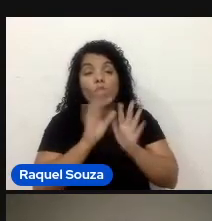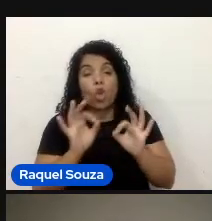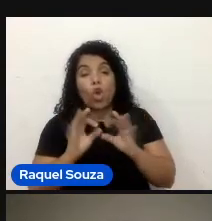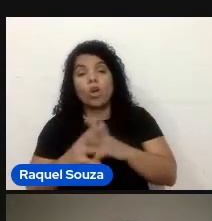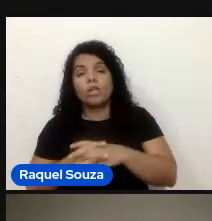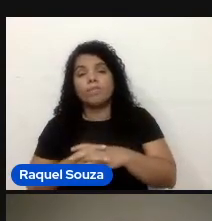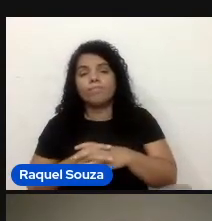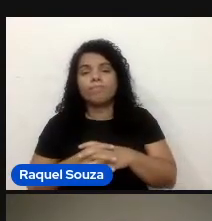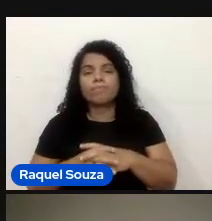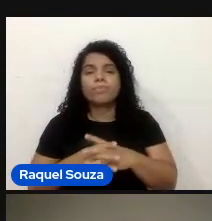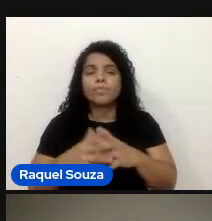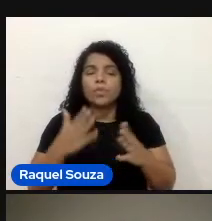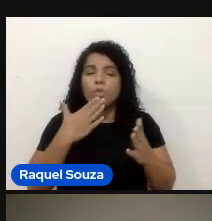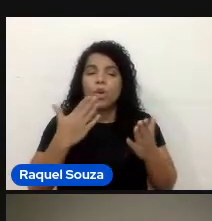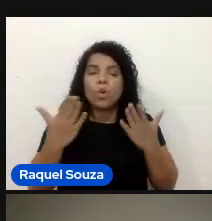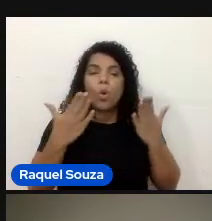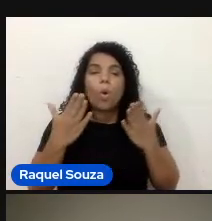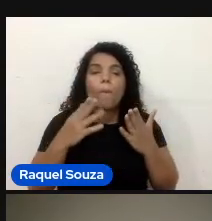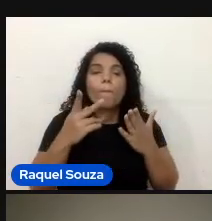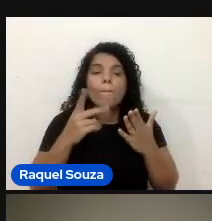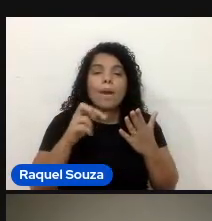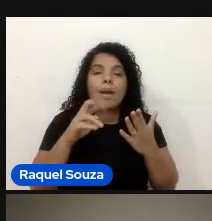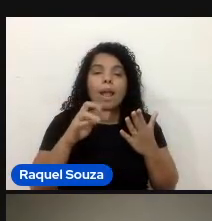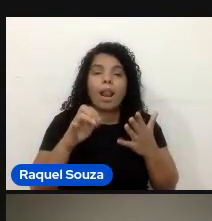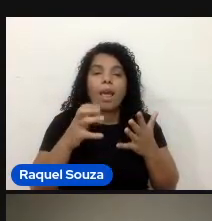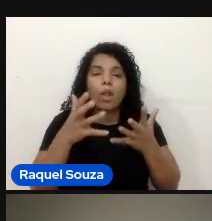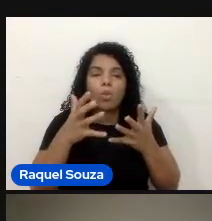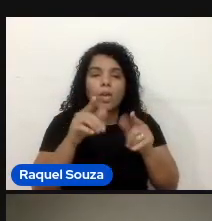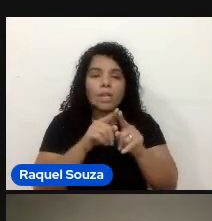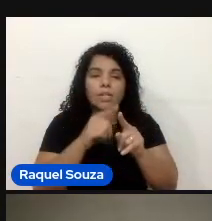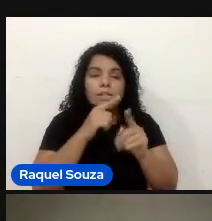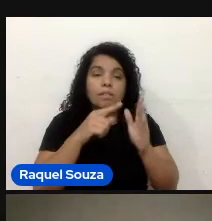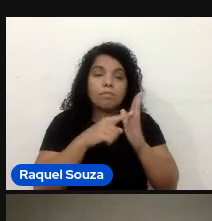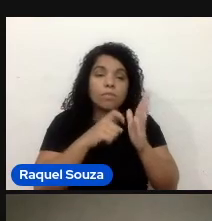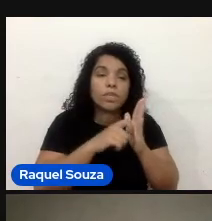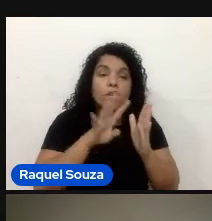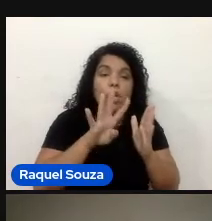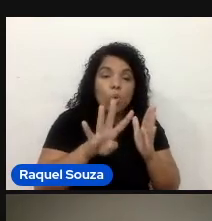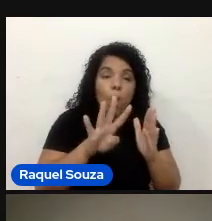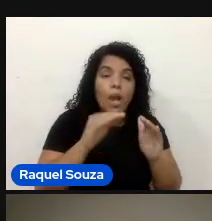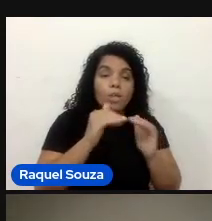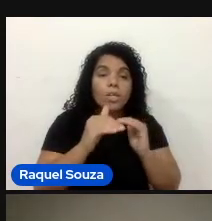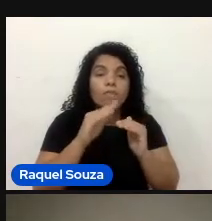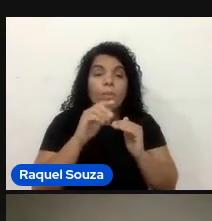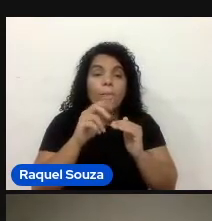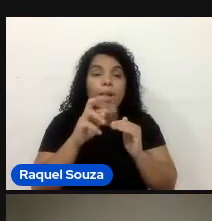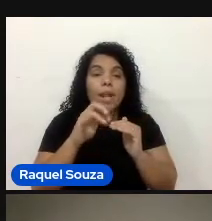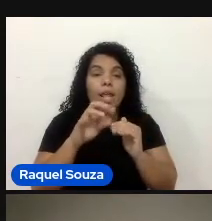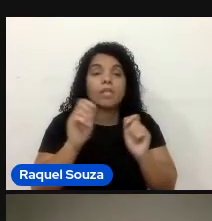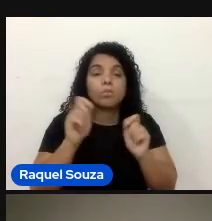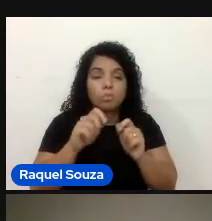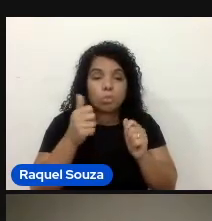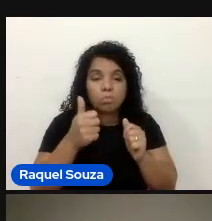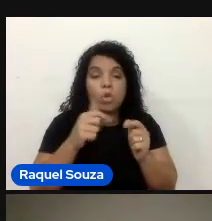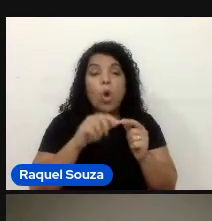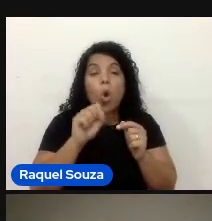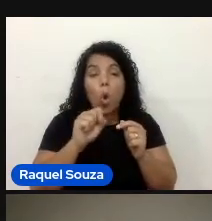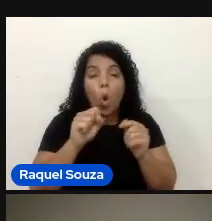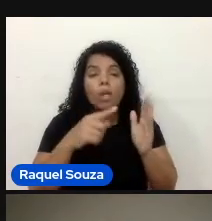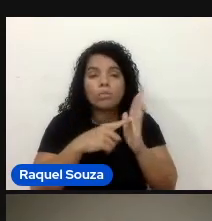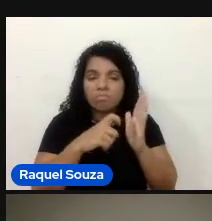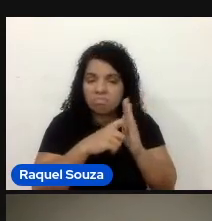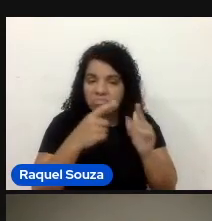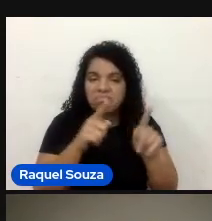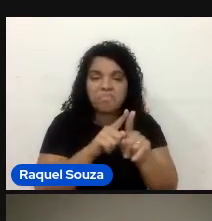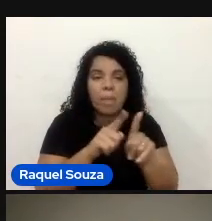quão paralelo você quer ser. Então, se você quiser rodar com 4 níveis de paralelismo, você roda, com 8 você roda. E